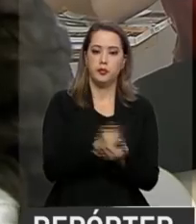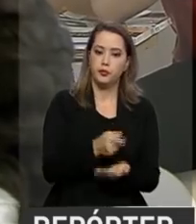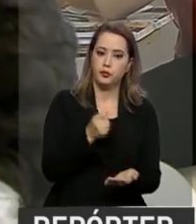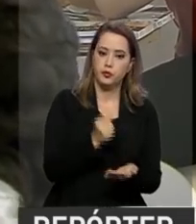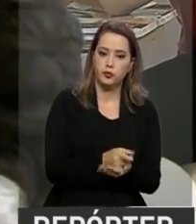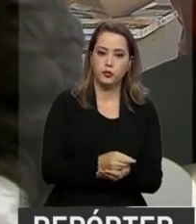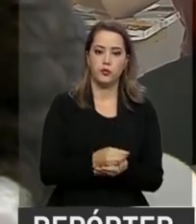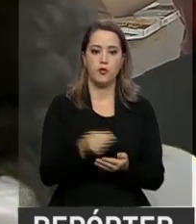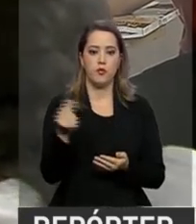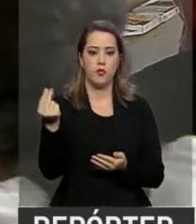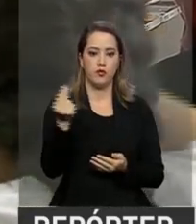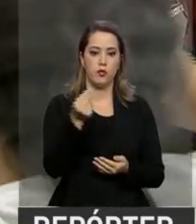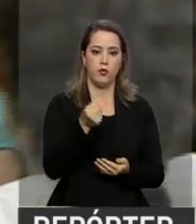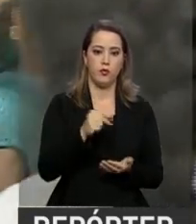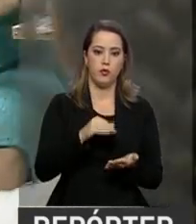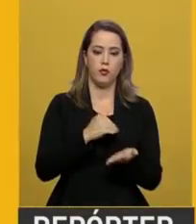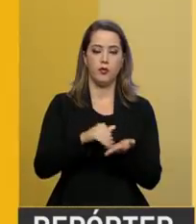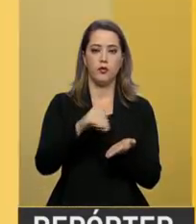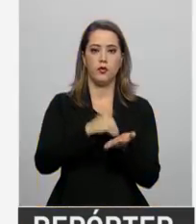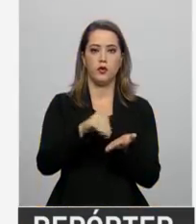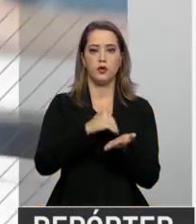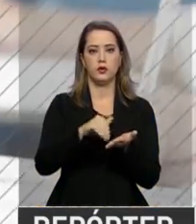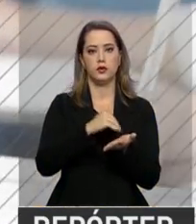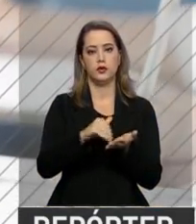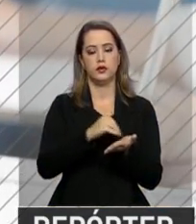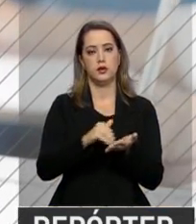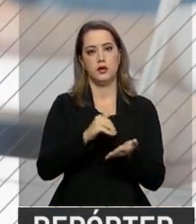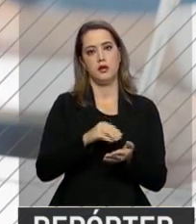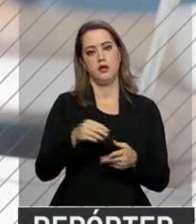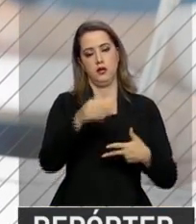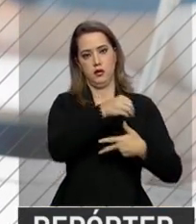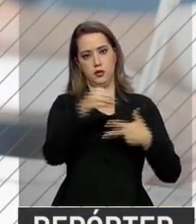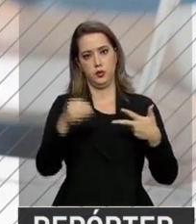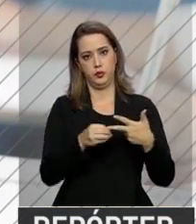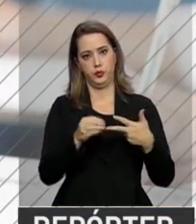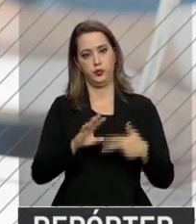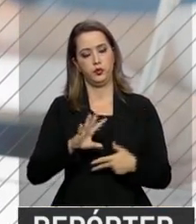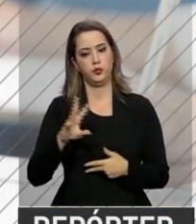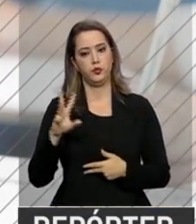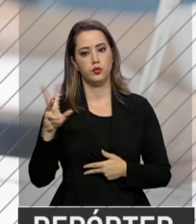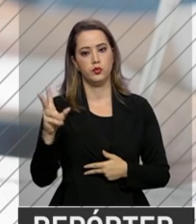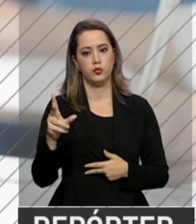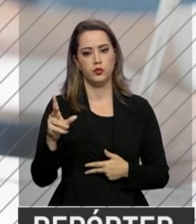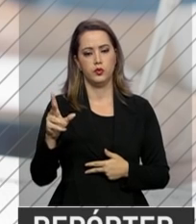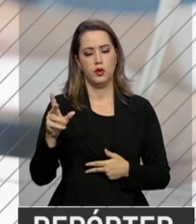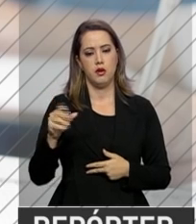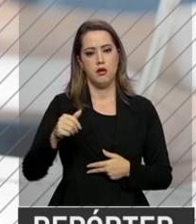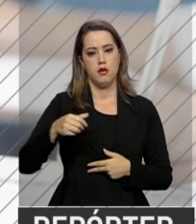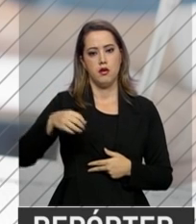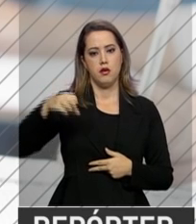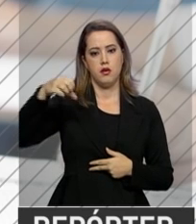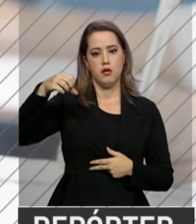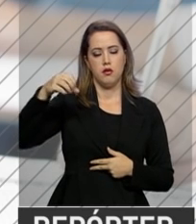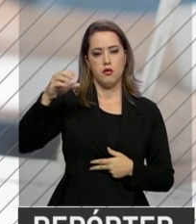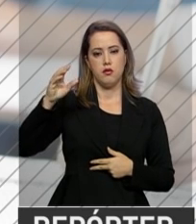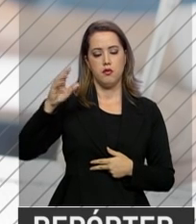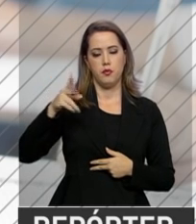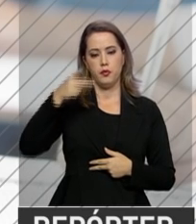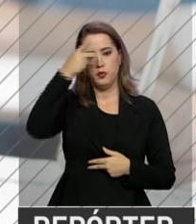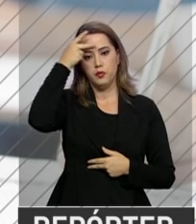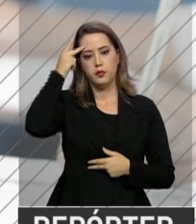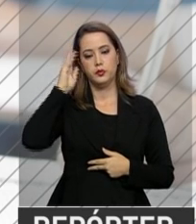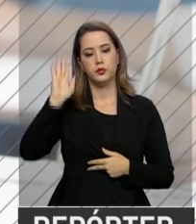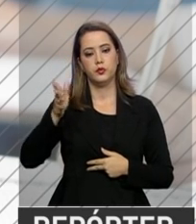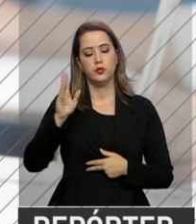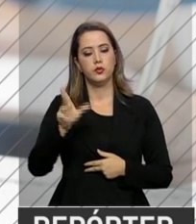casa lotérica ou agência dos Correios. A maior parte dos 9 milhões e 200 mil inscritos já concluiu o ensino médio.